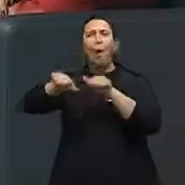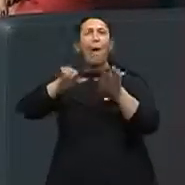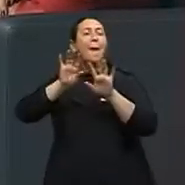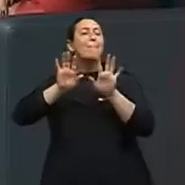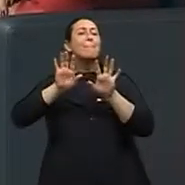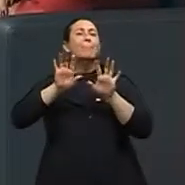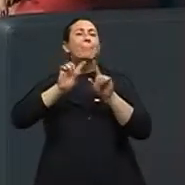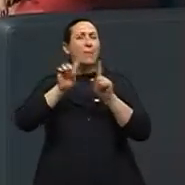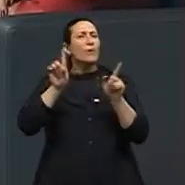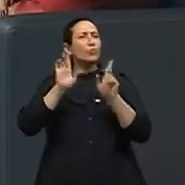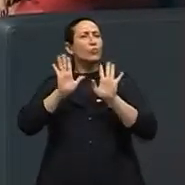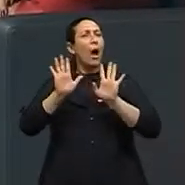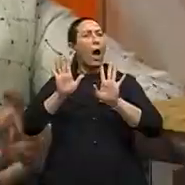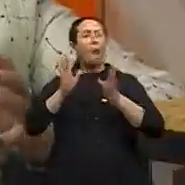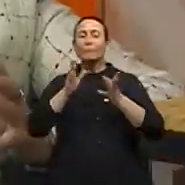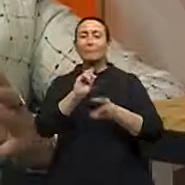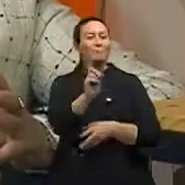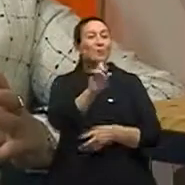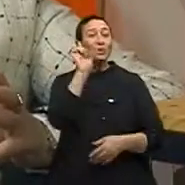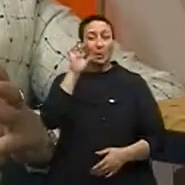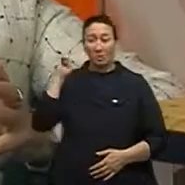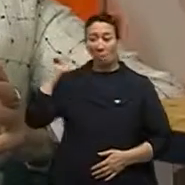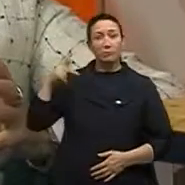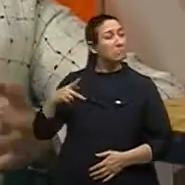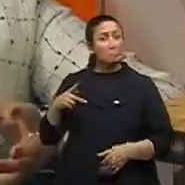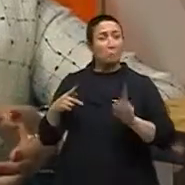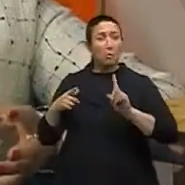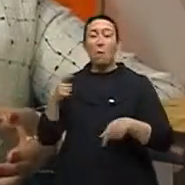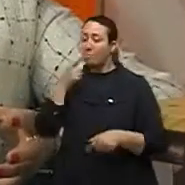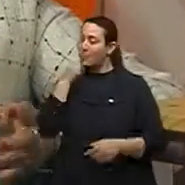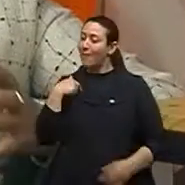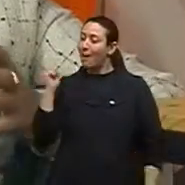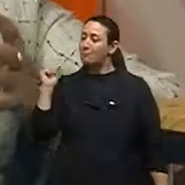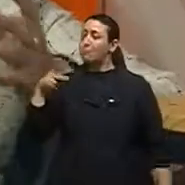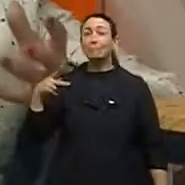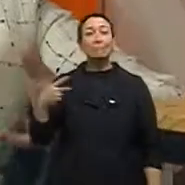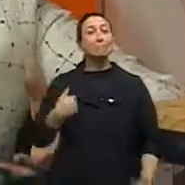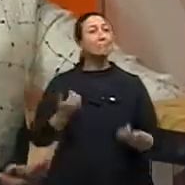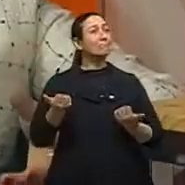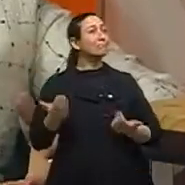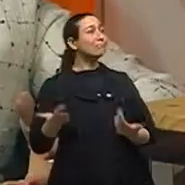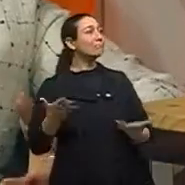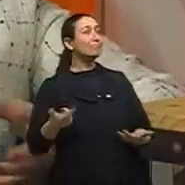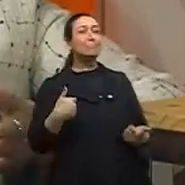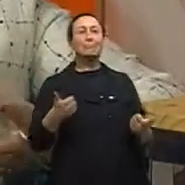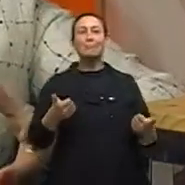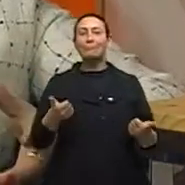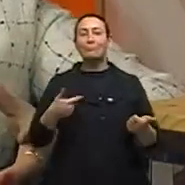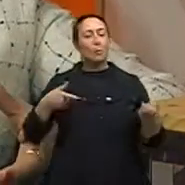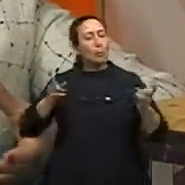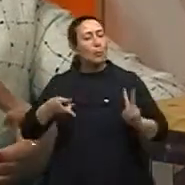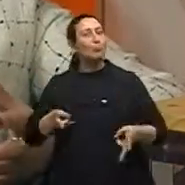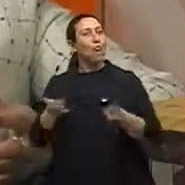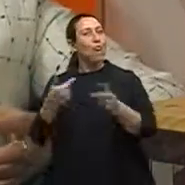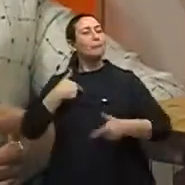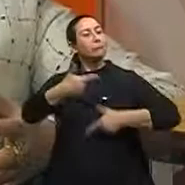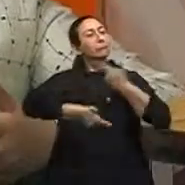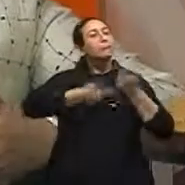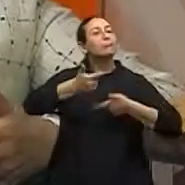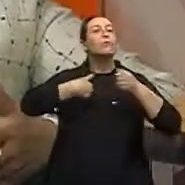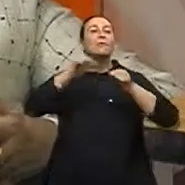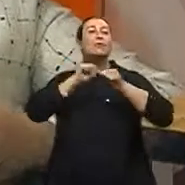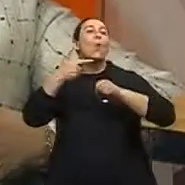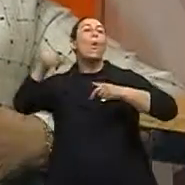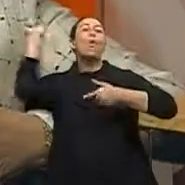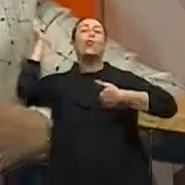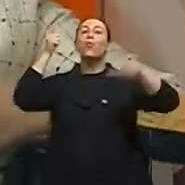sociedade abriu um leque mais para que o homem pudesse voltar ao trabalho ou Continuar se envolvendo se ocupando né então